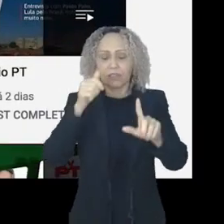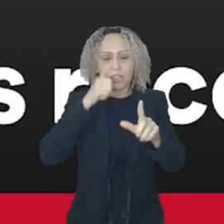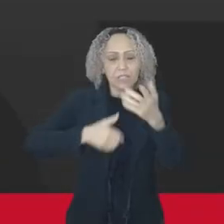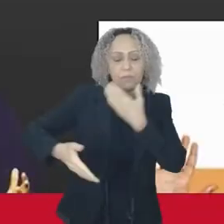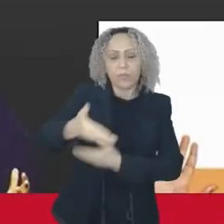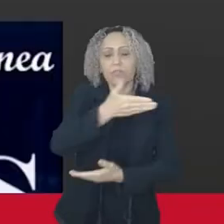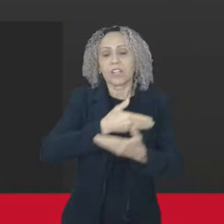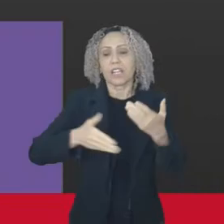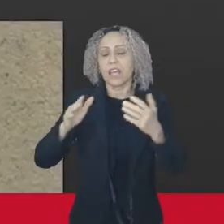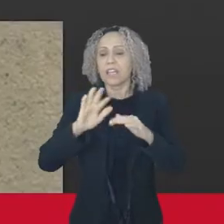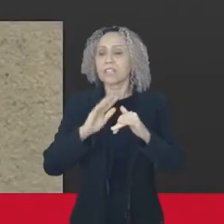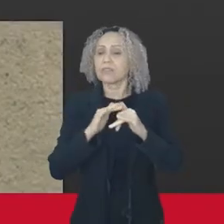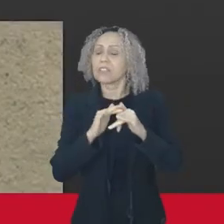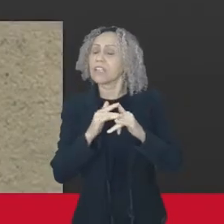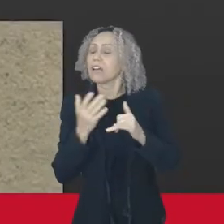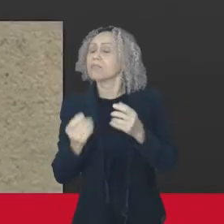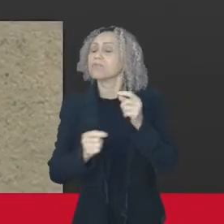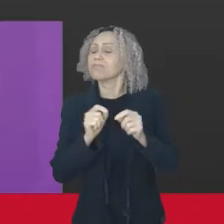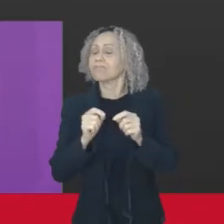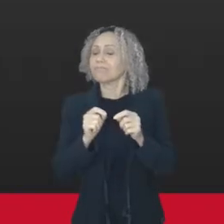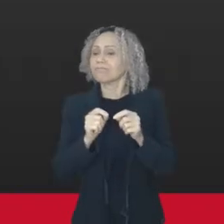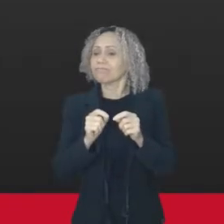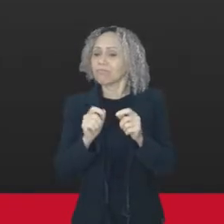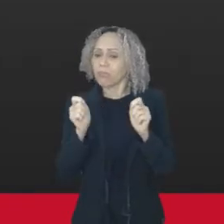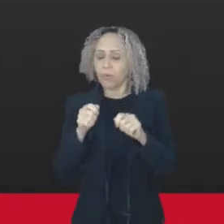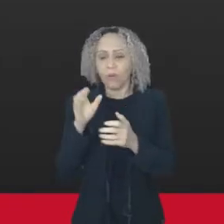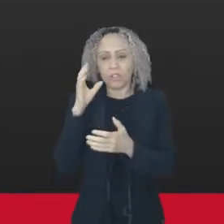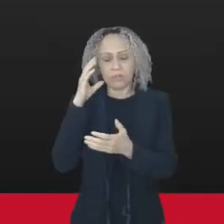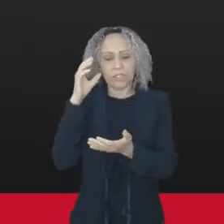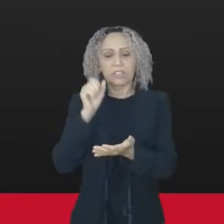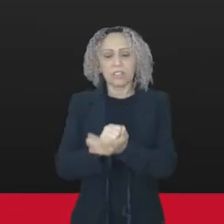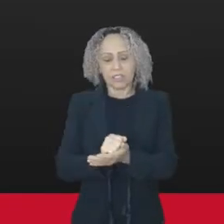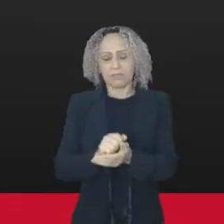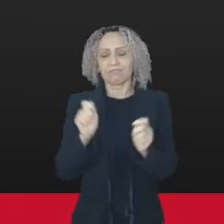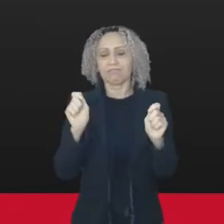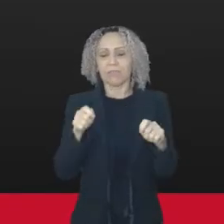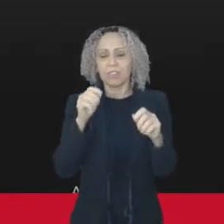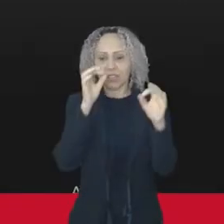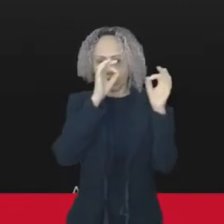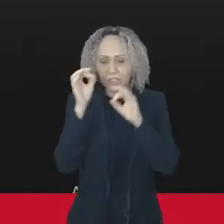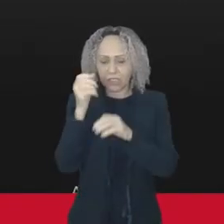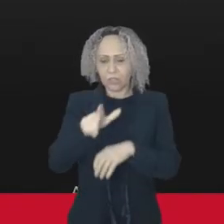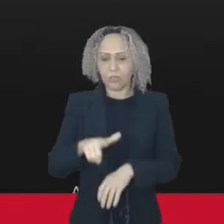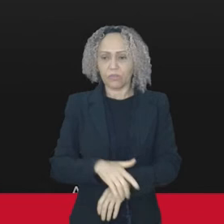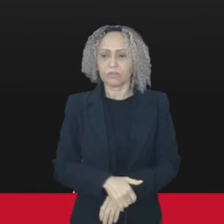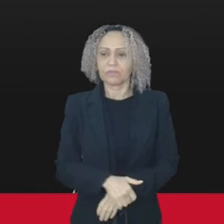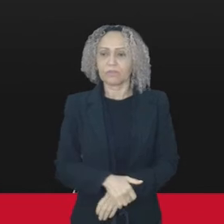da TV PT no YouTube ou em formato de podcast no Spotify.